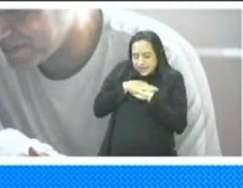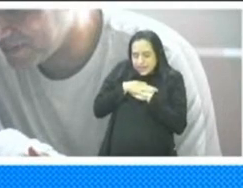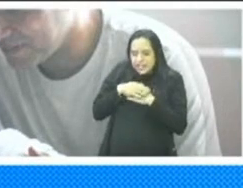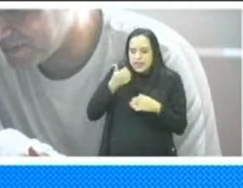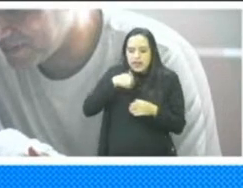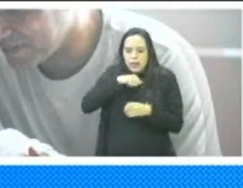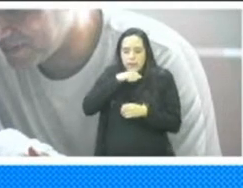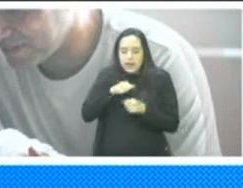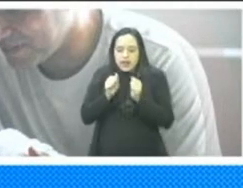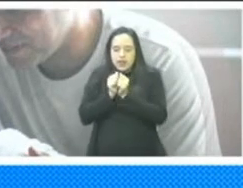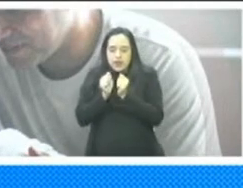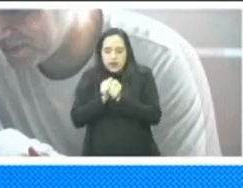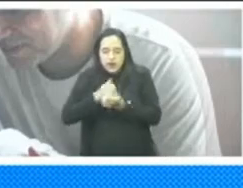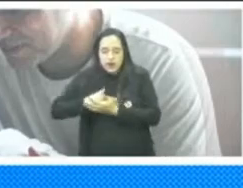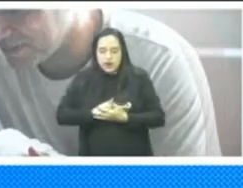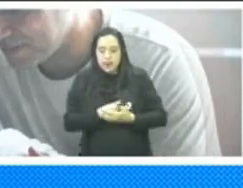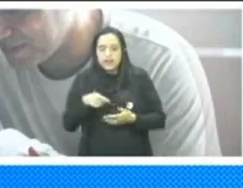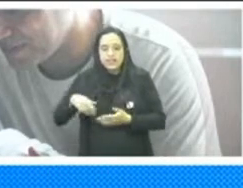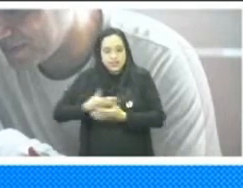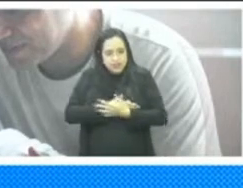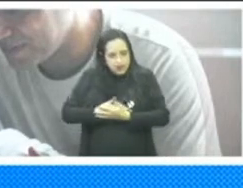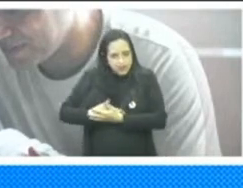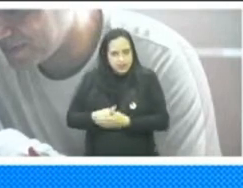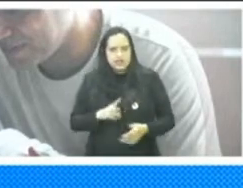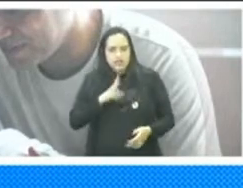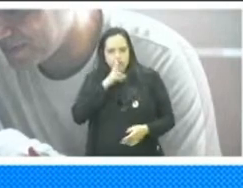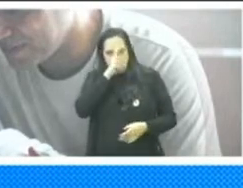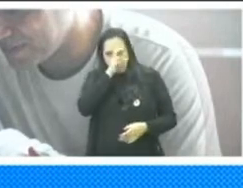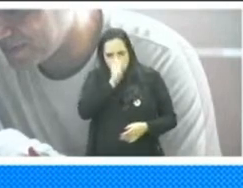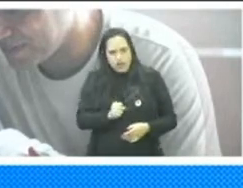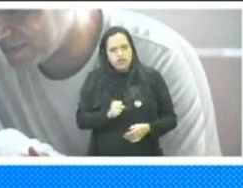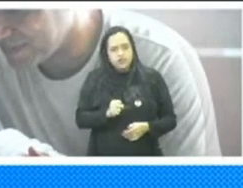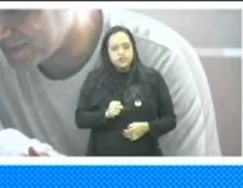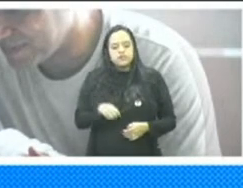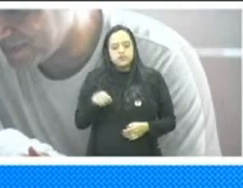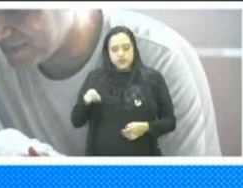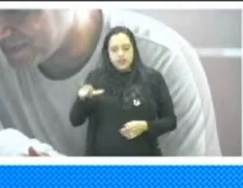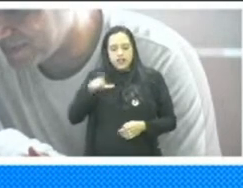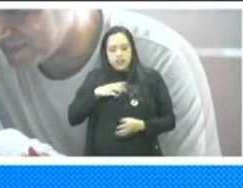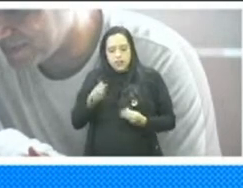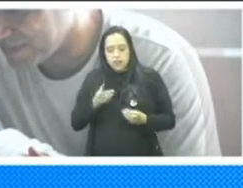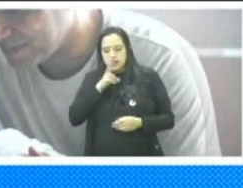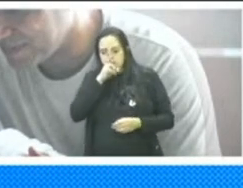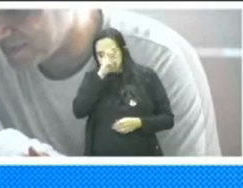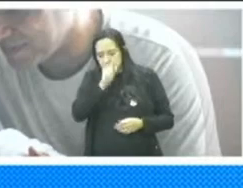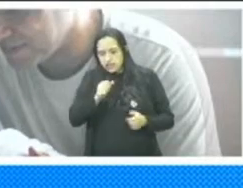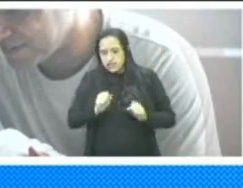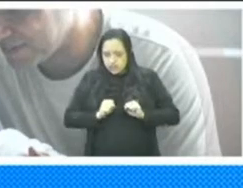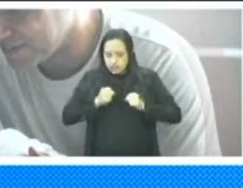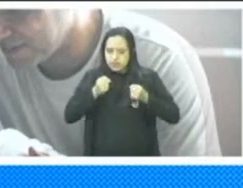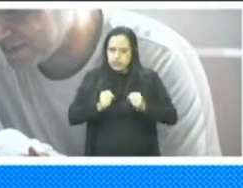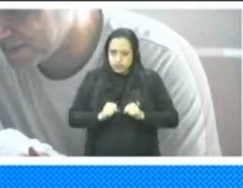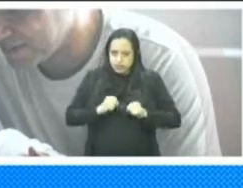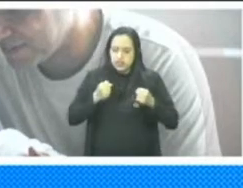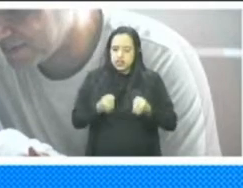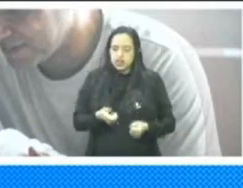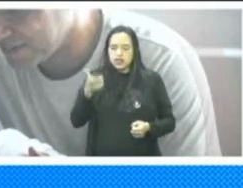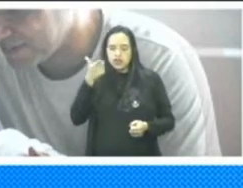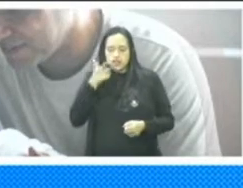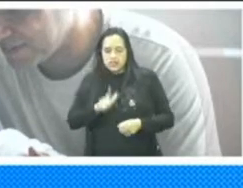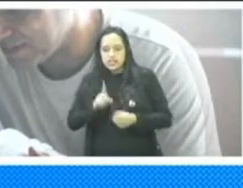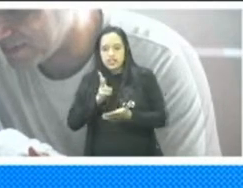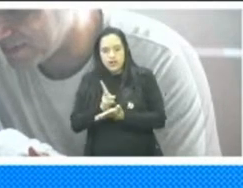bebês, de fato, né, são guerreiros, né? Eles têm muita força e lutam muito, né, para